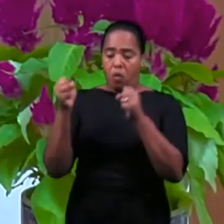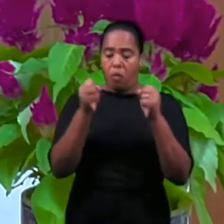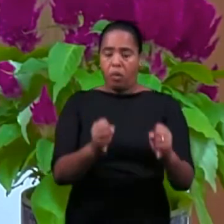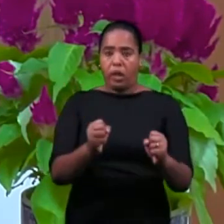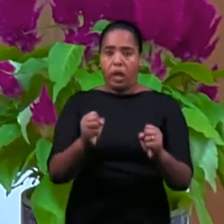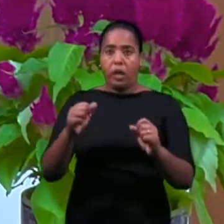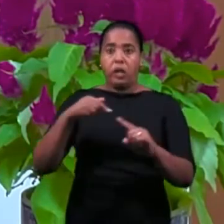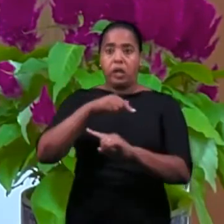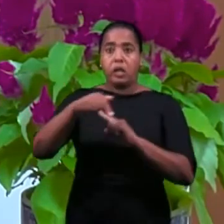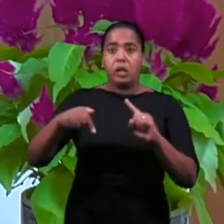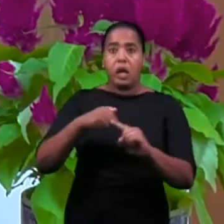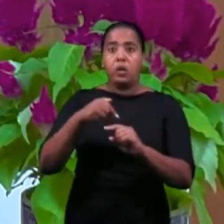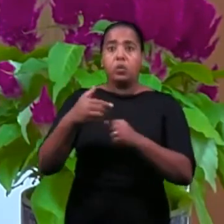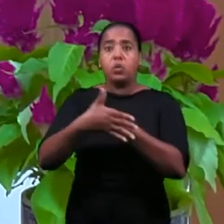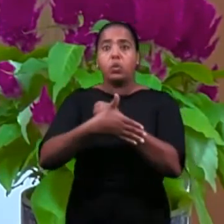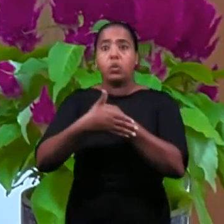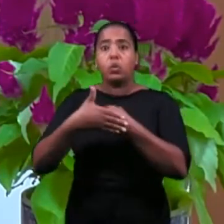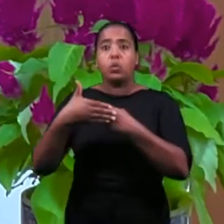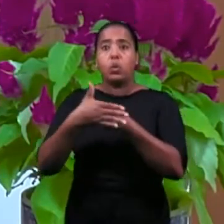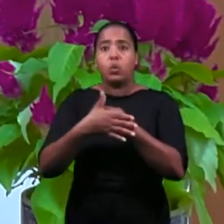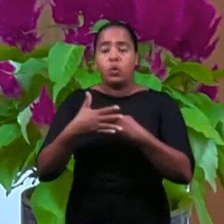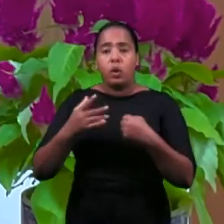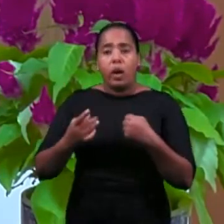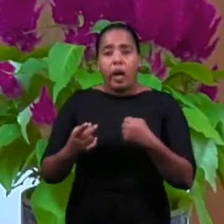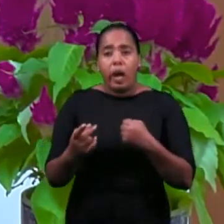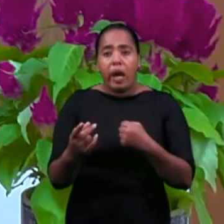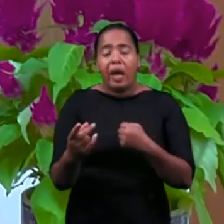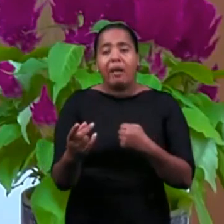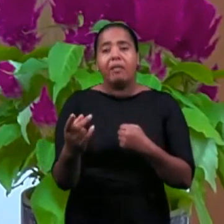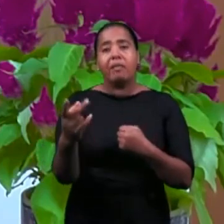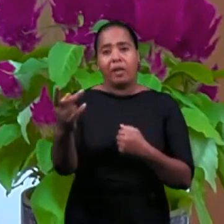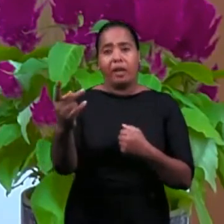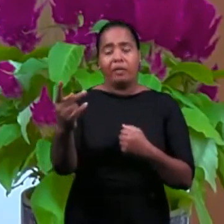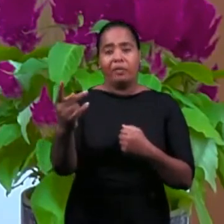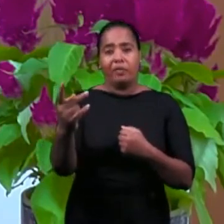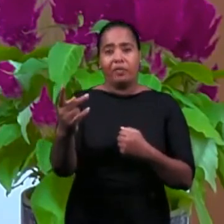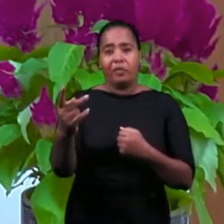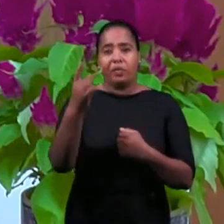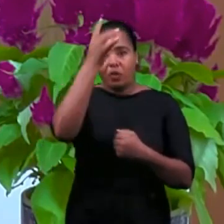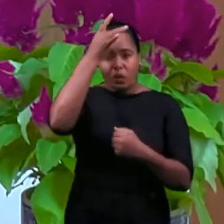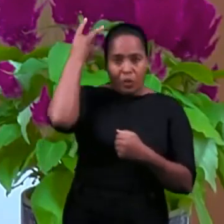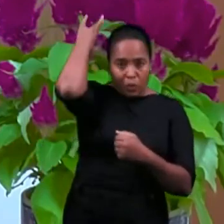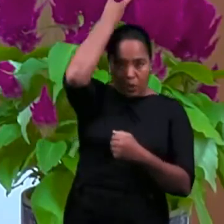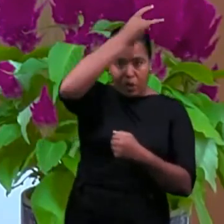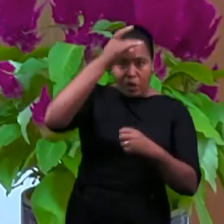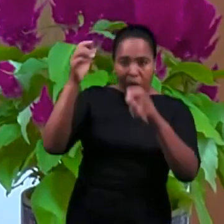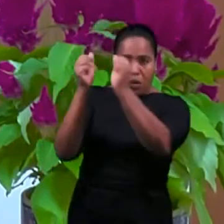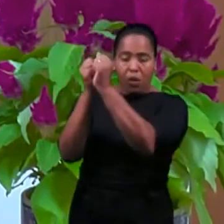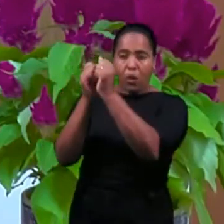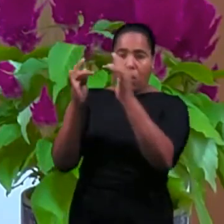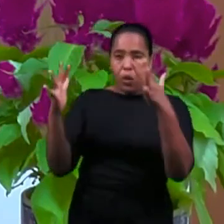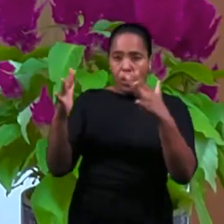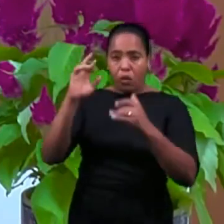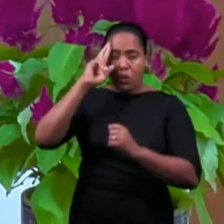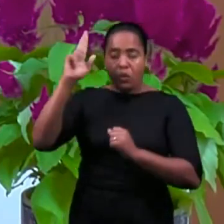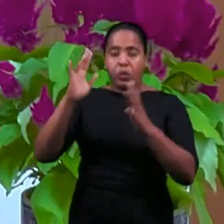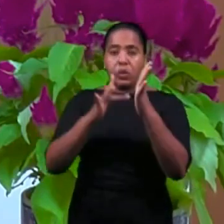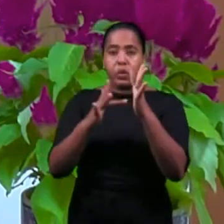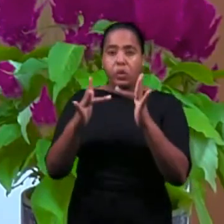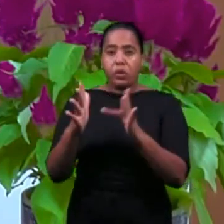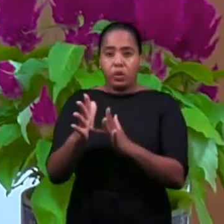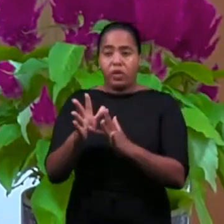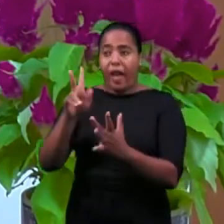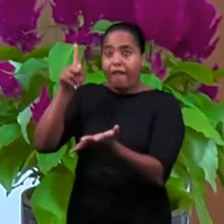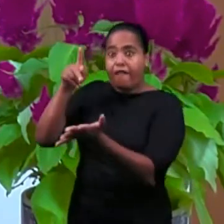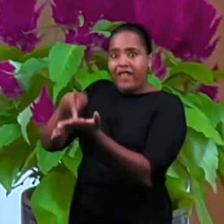santas, doces, eternas consolações do Espírito glorioso do Senhor Jesus e a sua